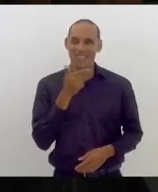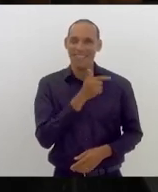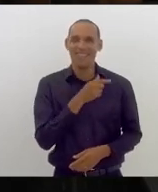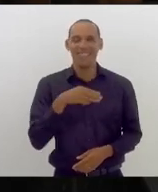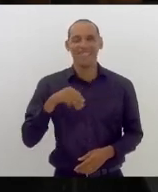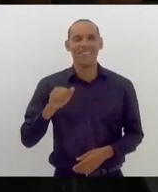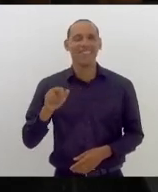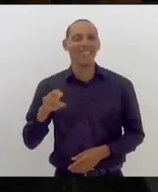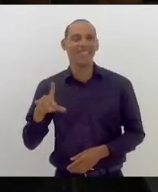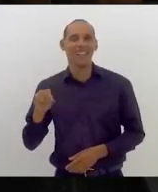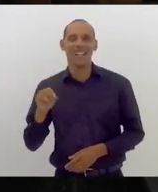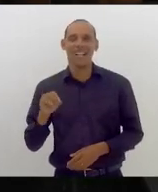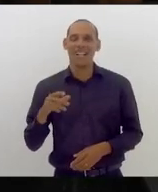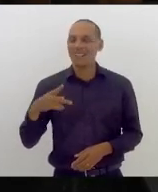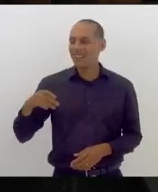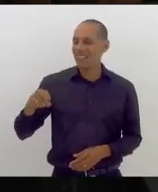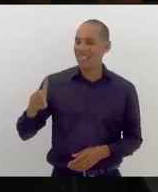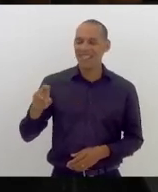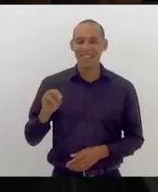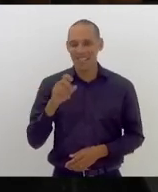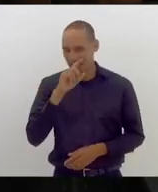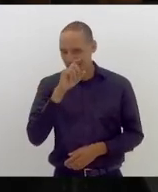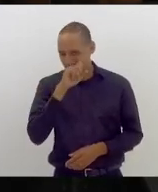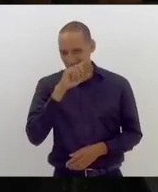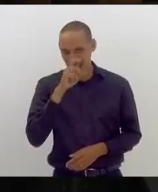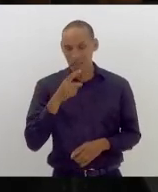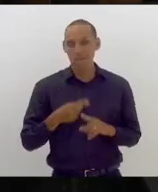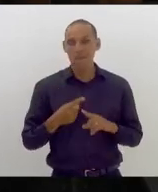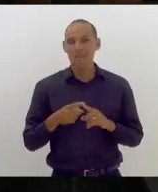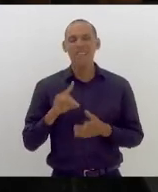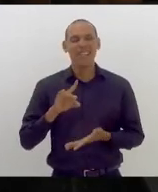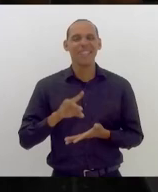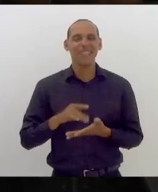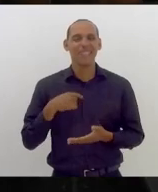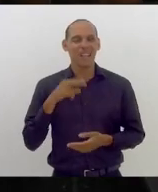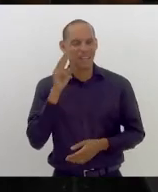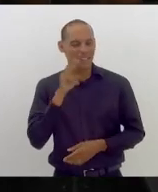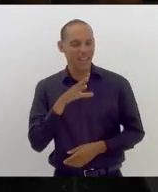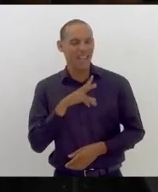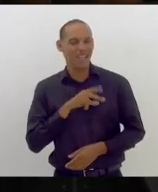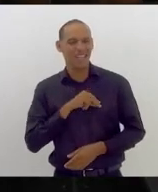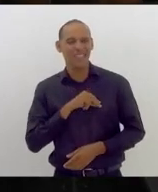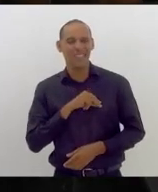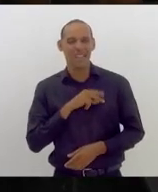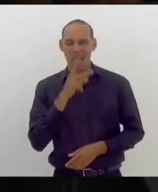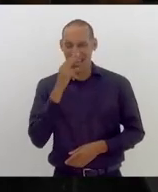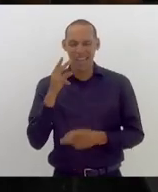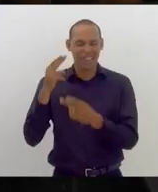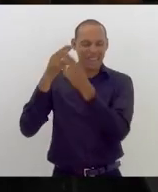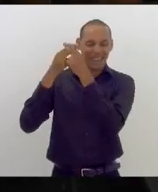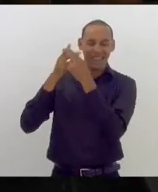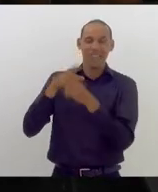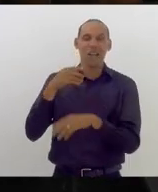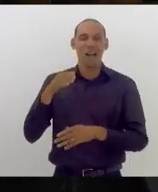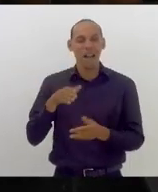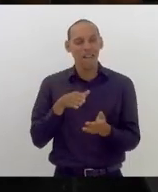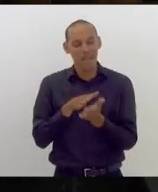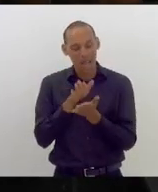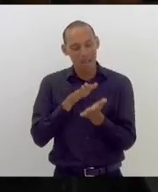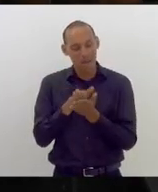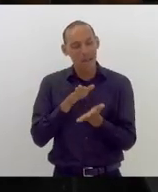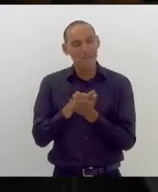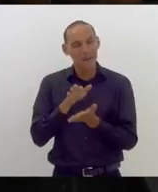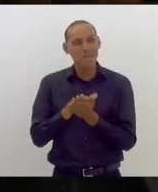Marcelo, porque, Pedro, de verdade, eu, quando olho o crachá, acho que eu já tenho trauma, que a gente fazia muito crachá